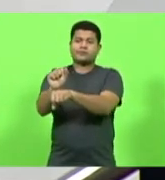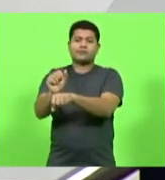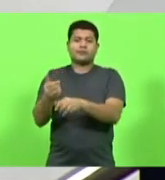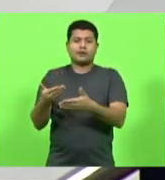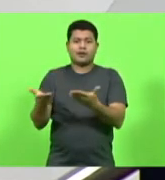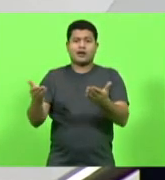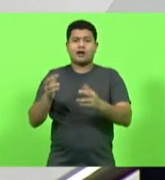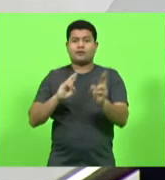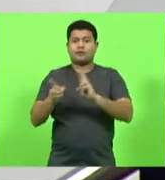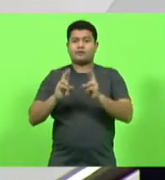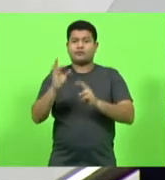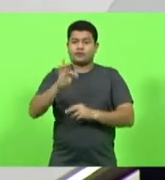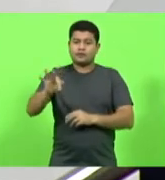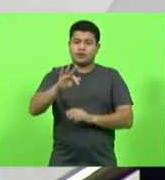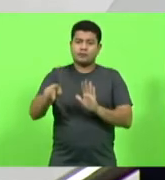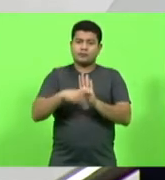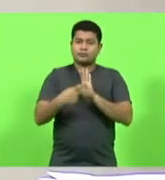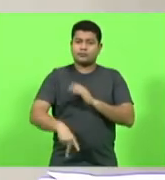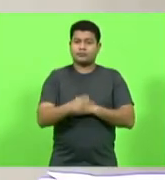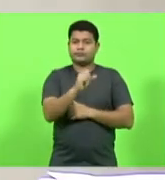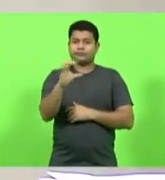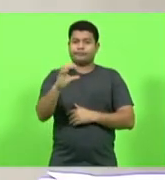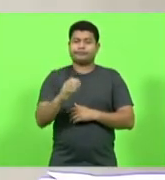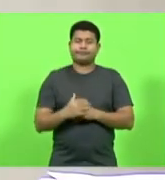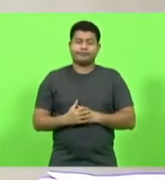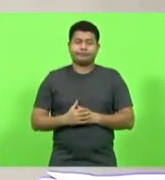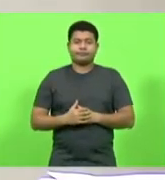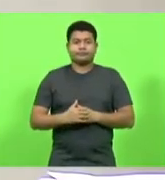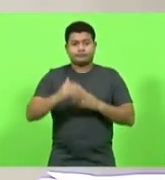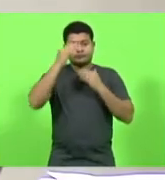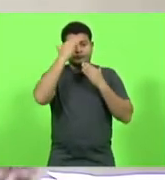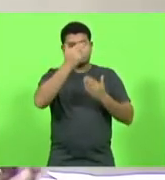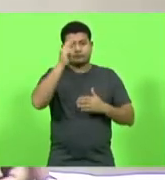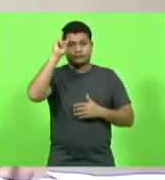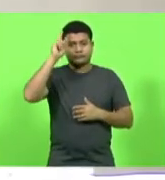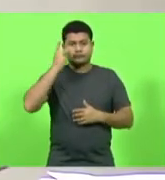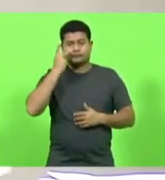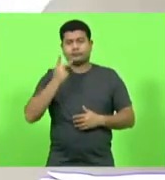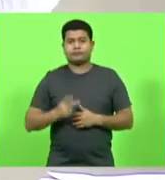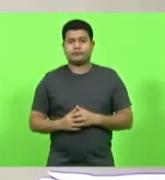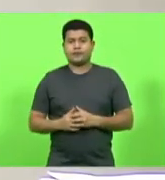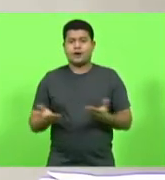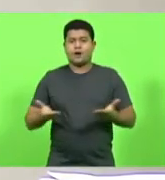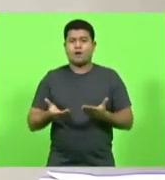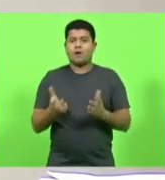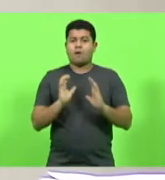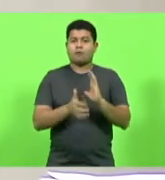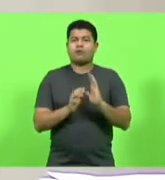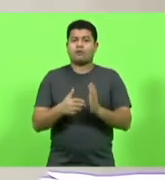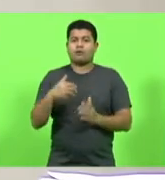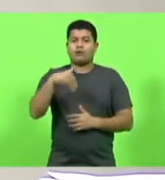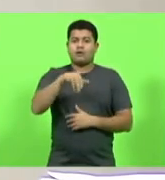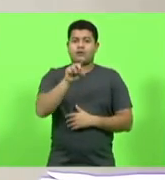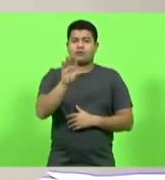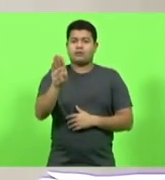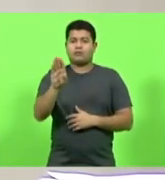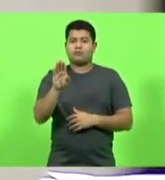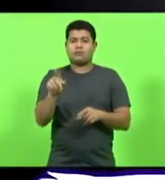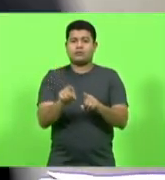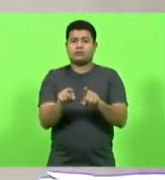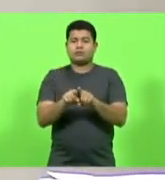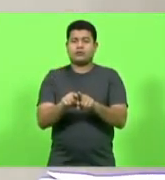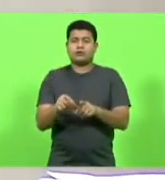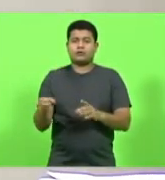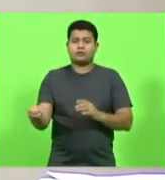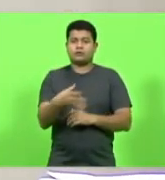Santa Catarina. Muito obrigado, senhor presidente. Obrigado, deputado Milton. Bloco MDB, Partido Novo. Eu consulto